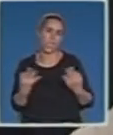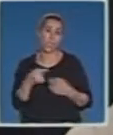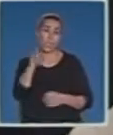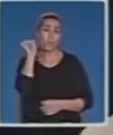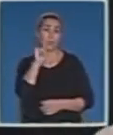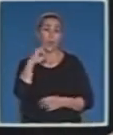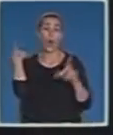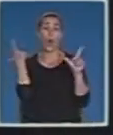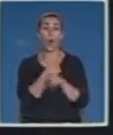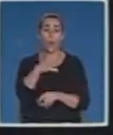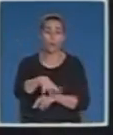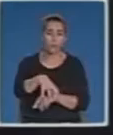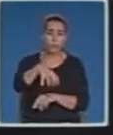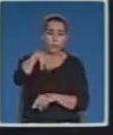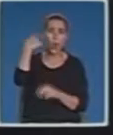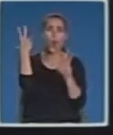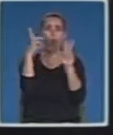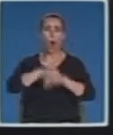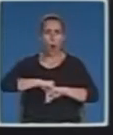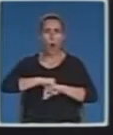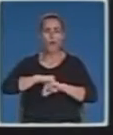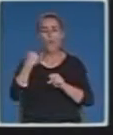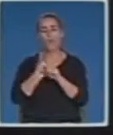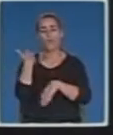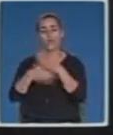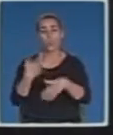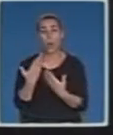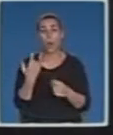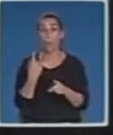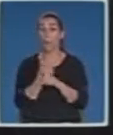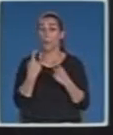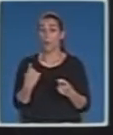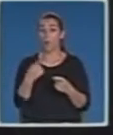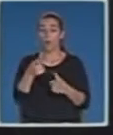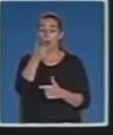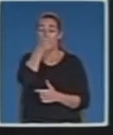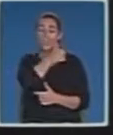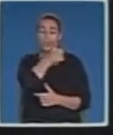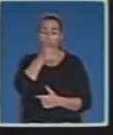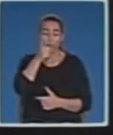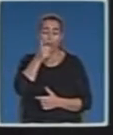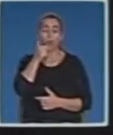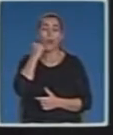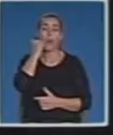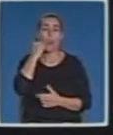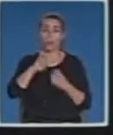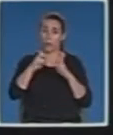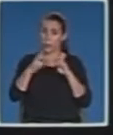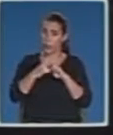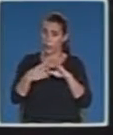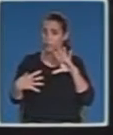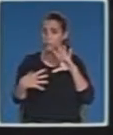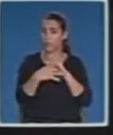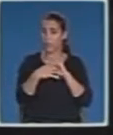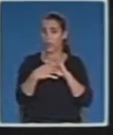que é comprar uma grua nova e colocar isto a funcionar, porque há uma atividade que está neste momento a sofrer graves problemas que têm a ver